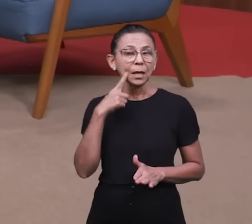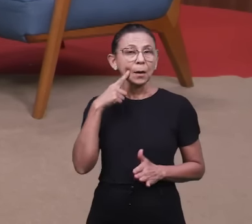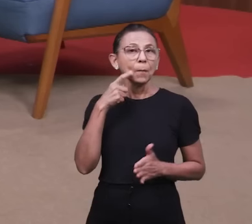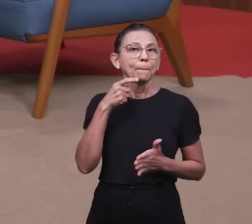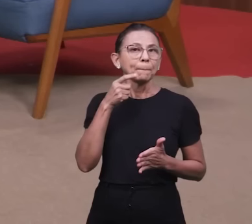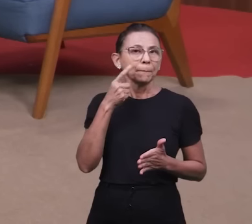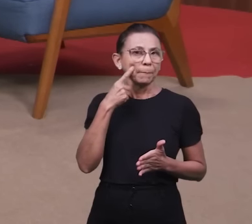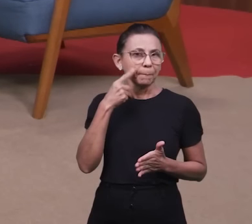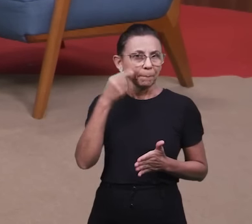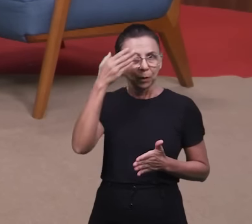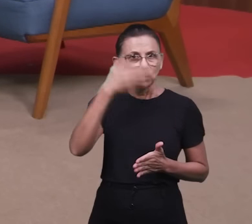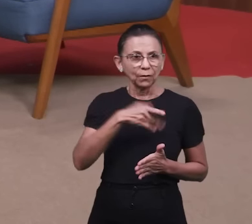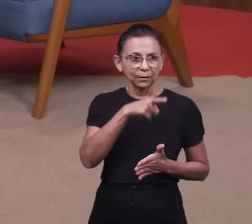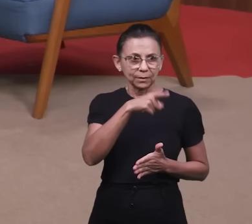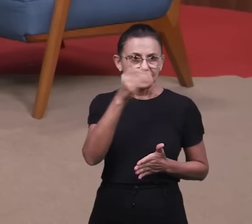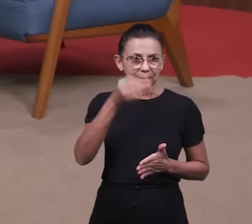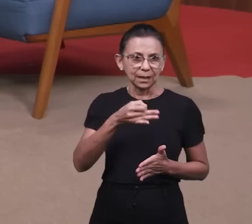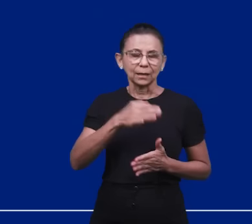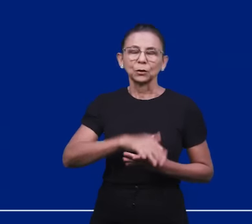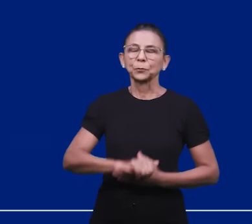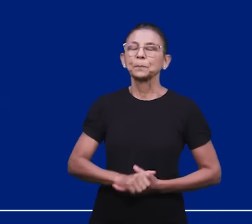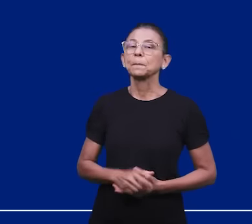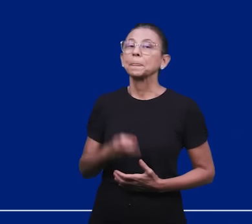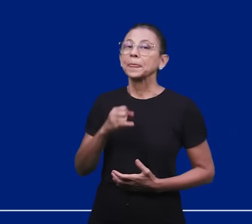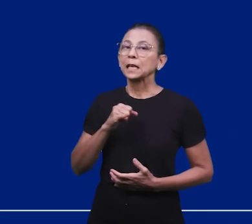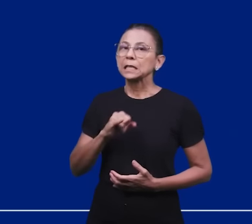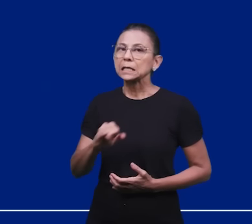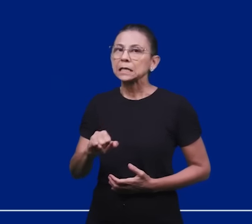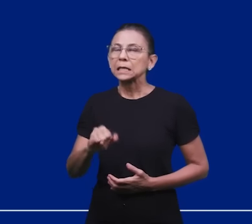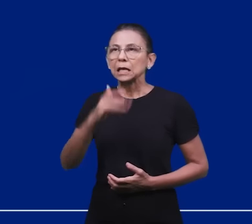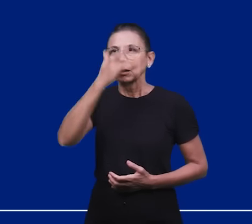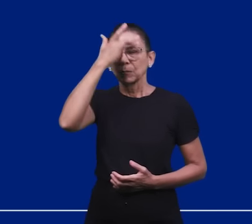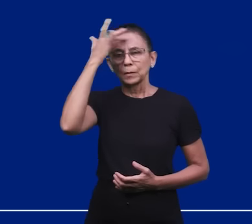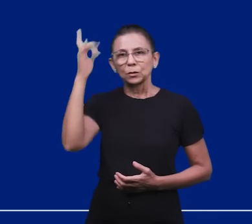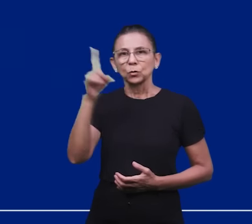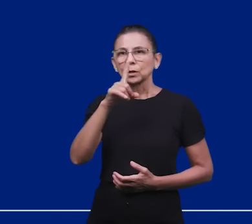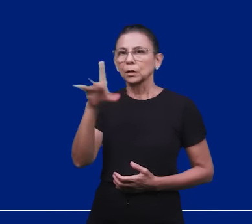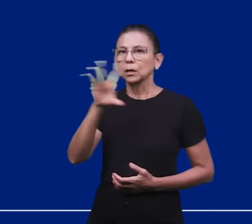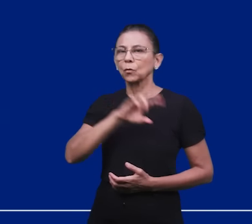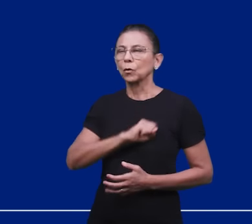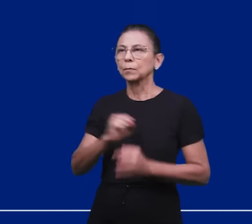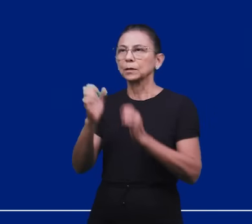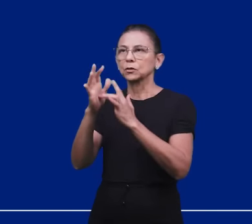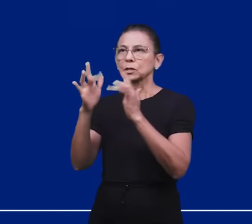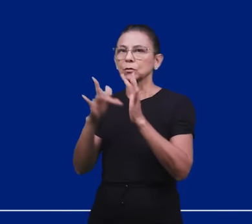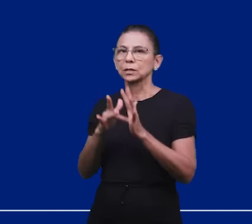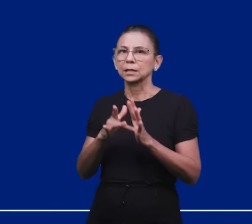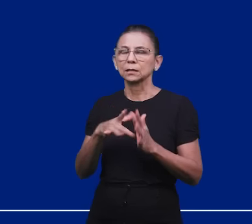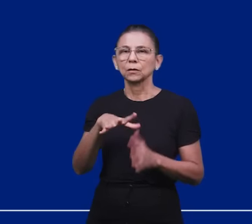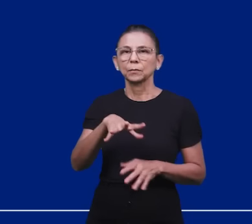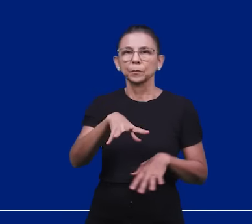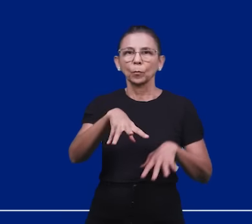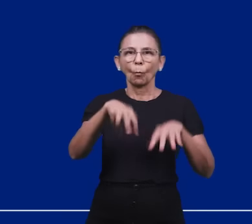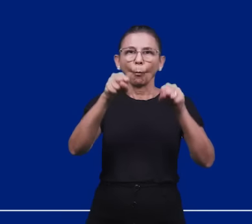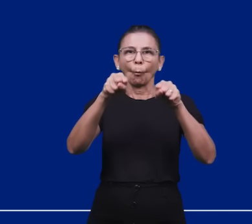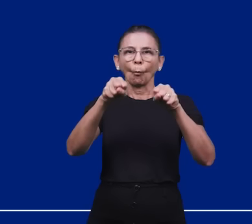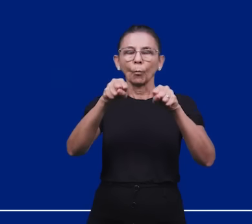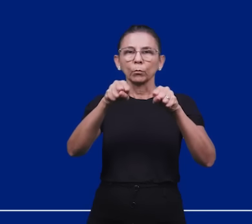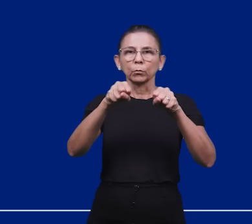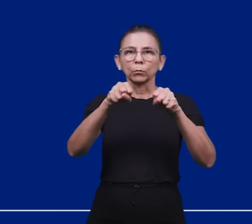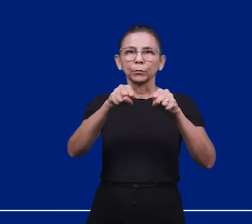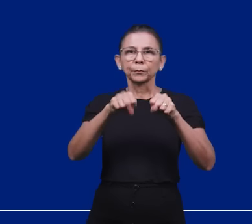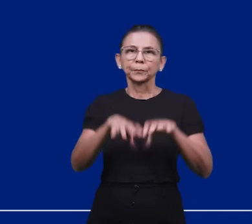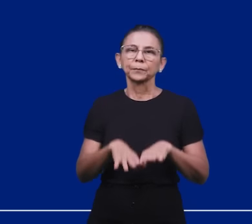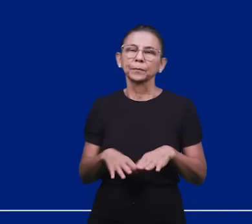para confirmar isso que você leu o texto diz assim se alguém não ama o senhor Jesus Cristo seja anátema